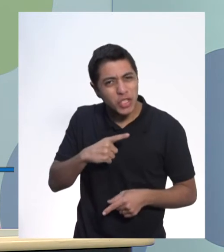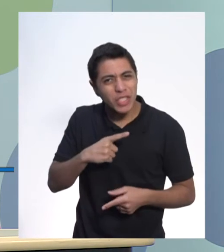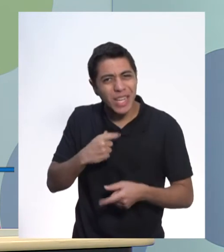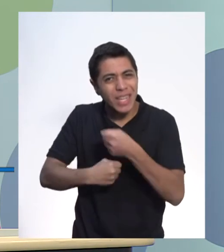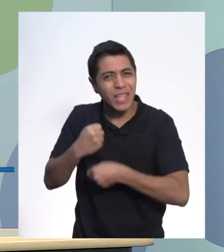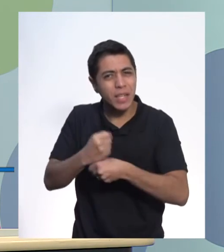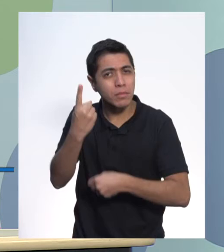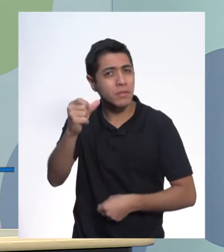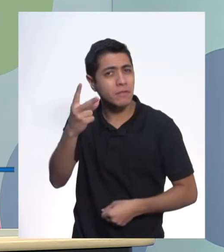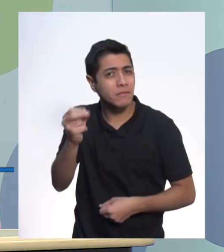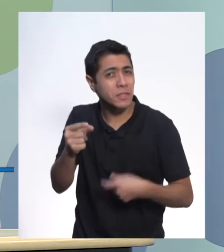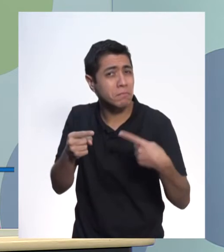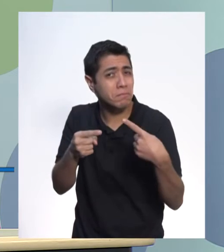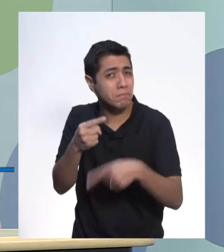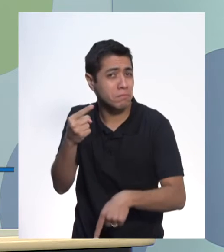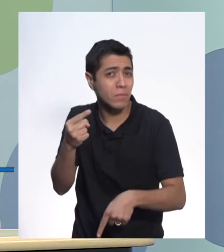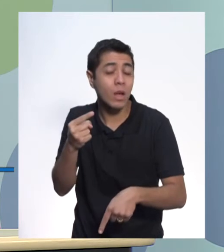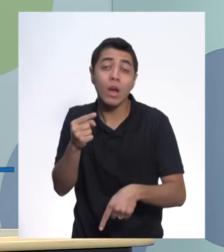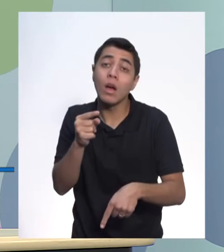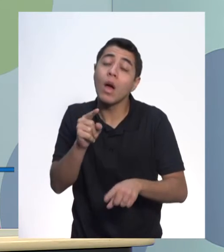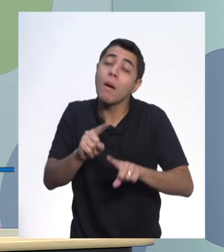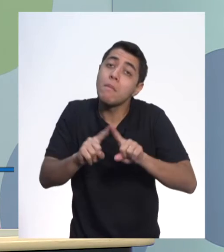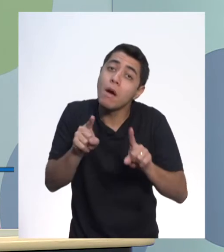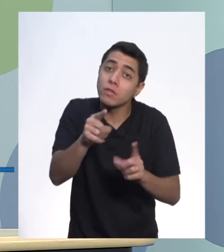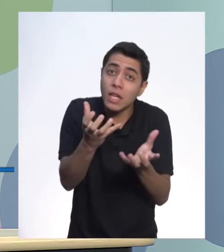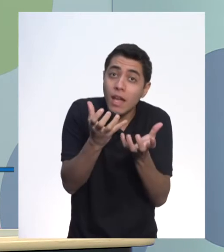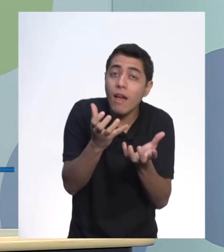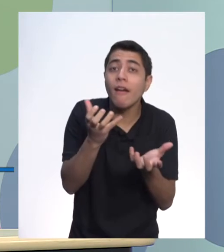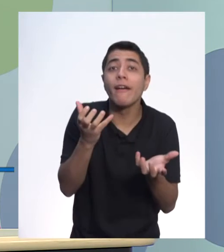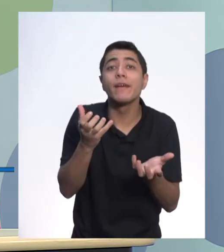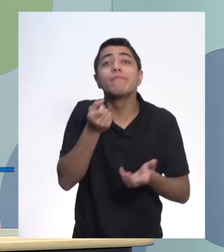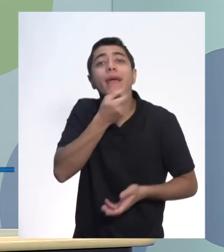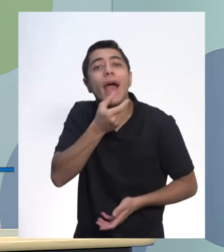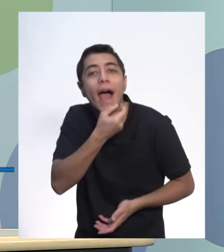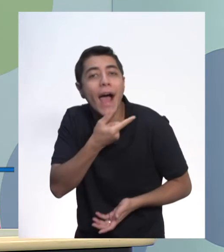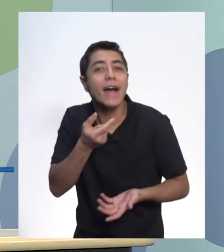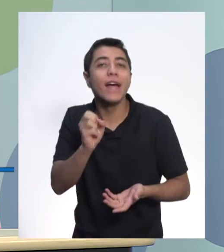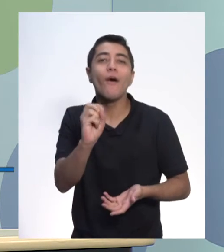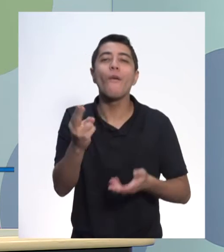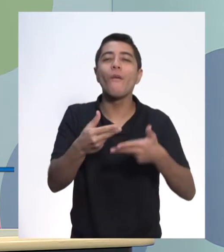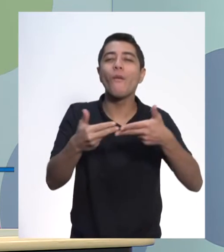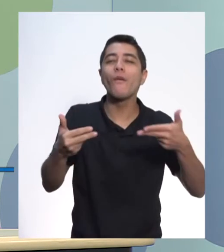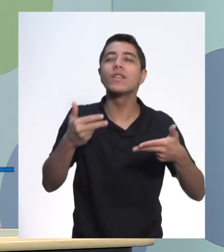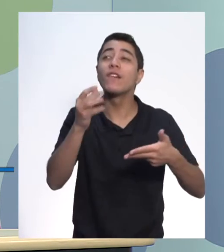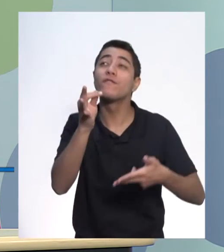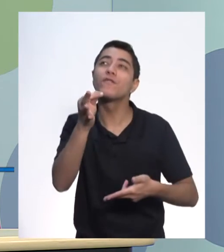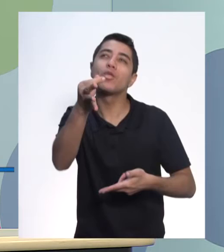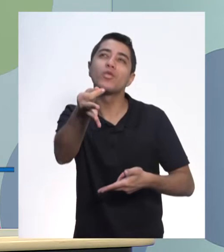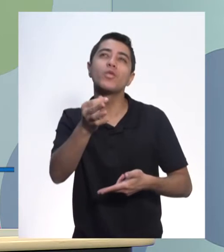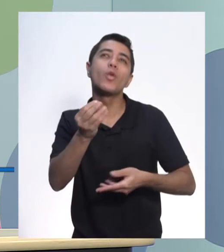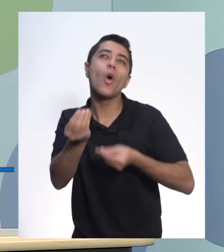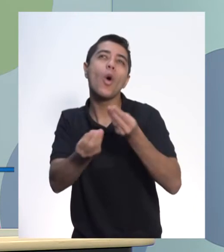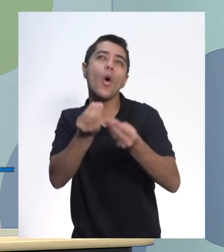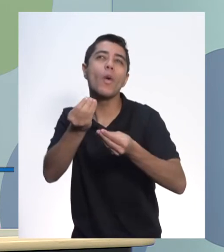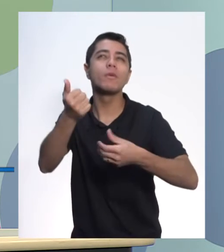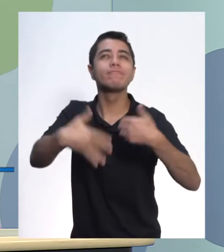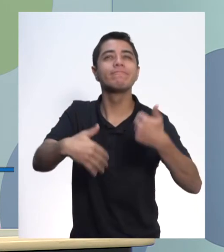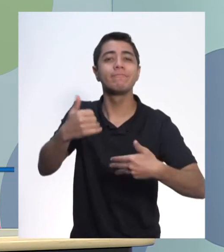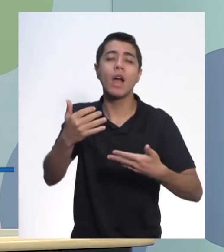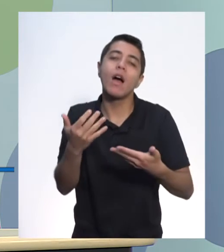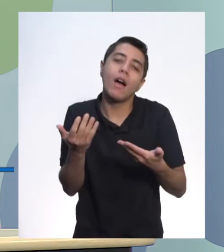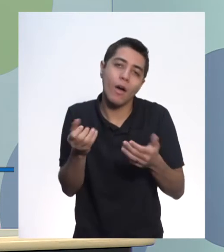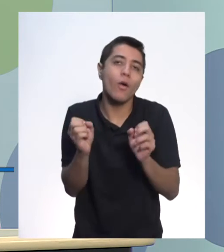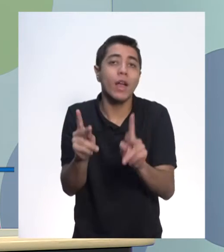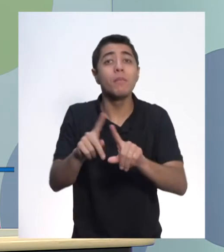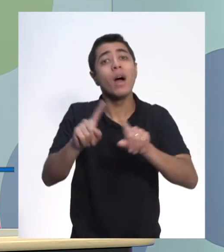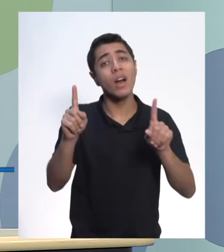ou você esteja escrevendo algo tipo parecido de Volta para o Futuro. Né? Então, pensando em um filme assim, dá para colocar realmente. Mas uma história normal,